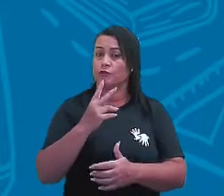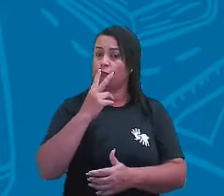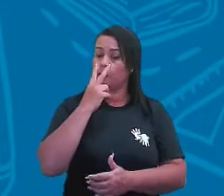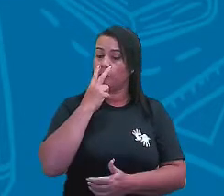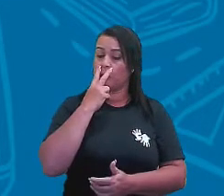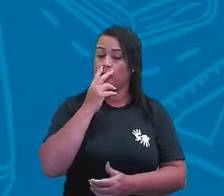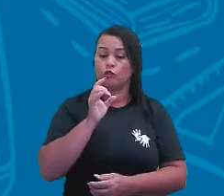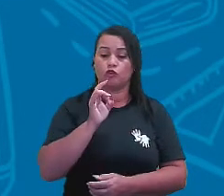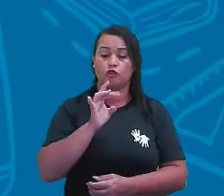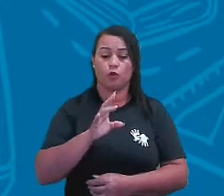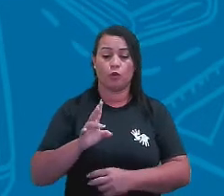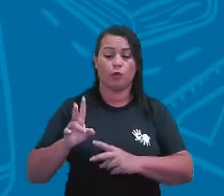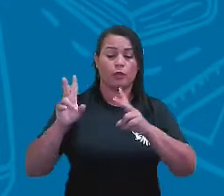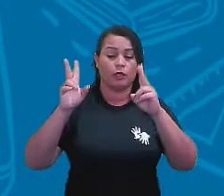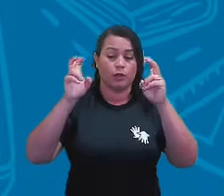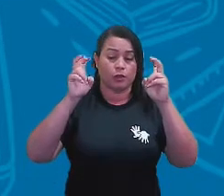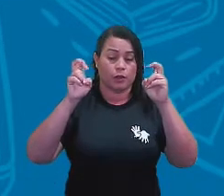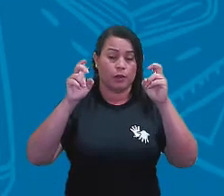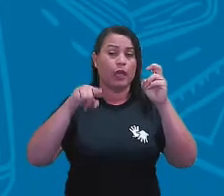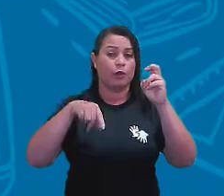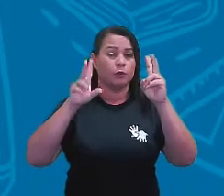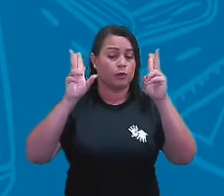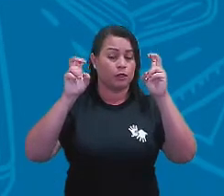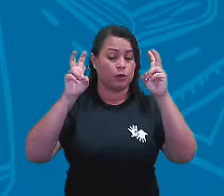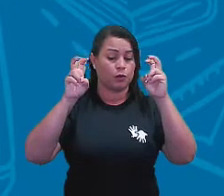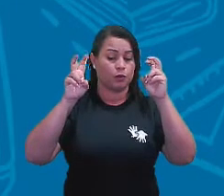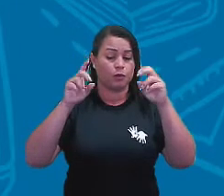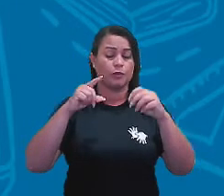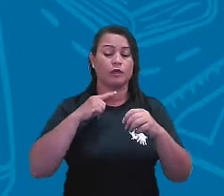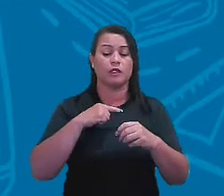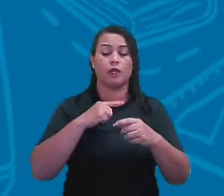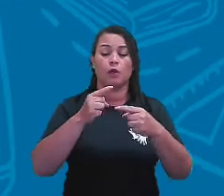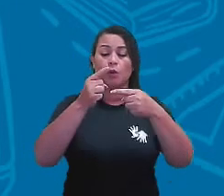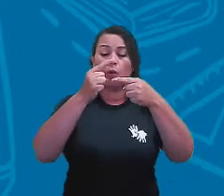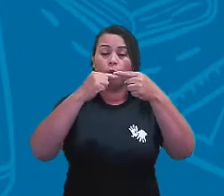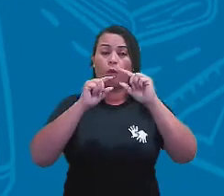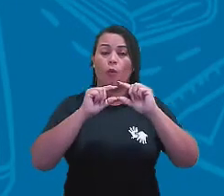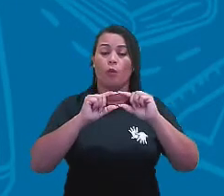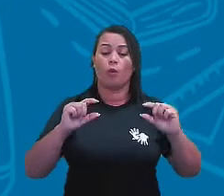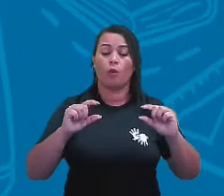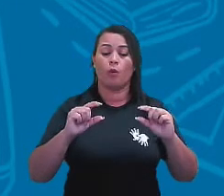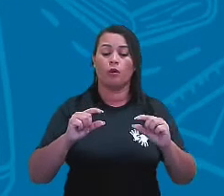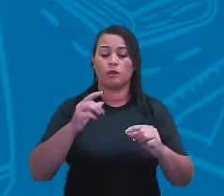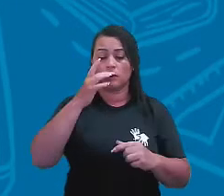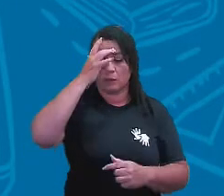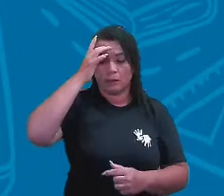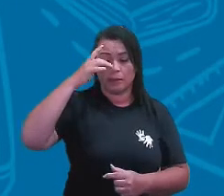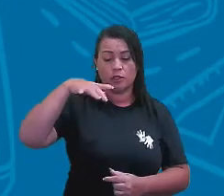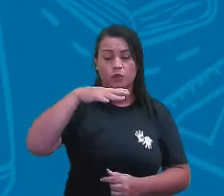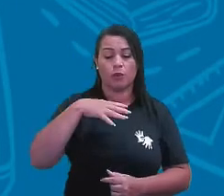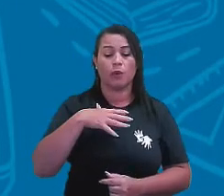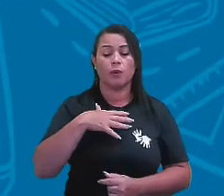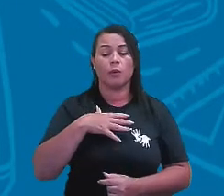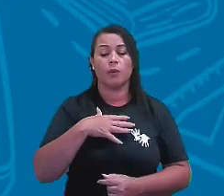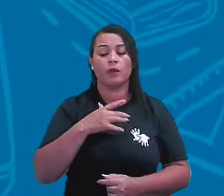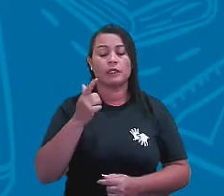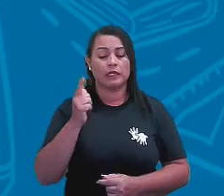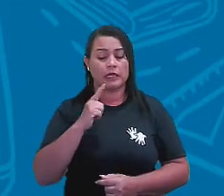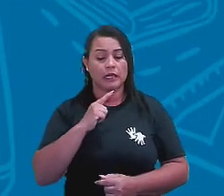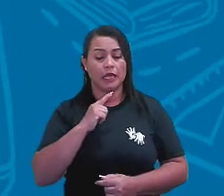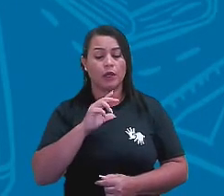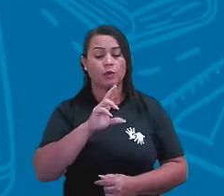dessa reportagem, não é? E o subtítulo está dizendo assim: as pessoas que mereceram ter seus